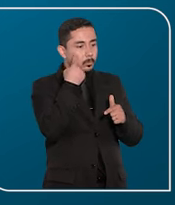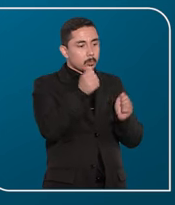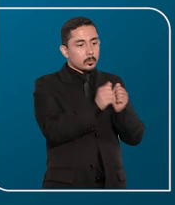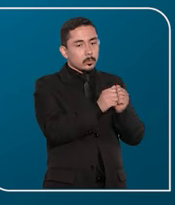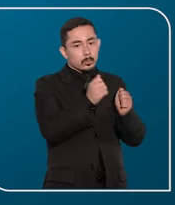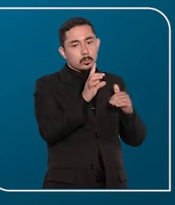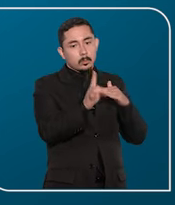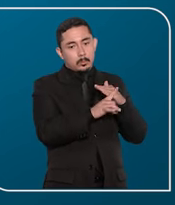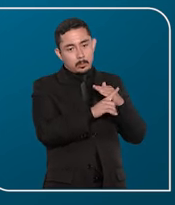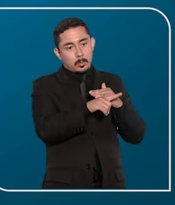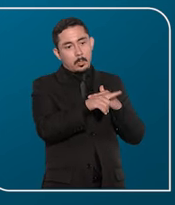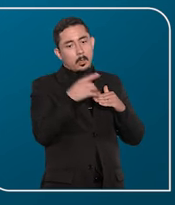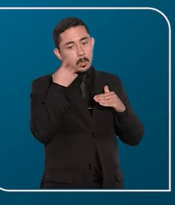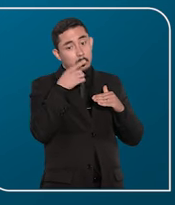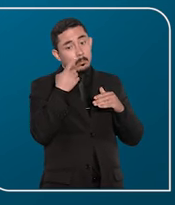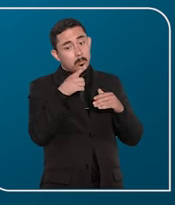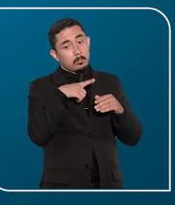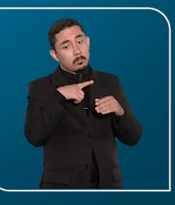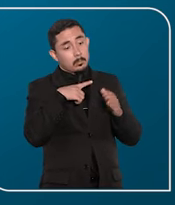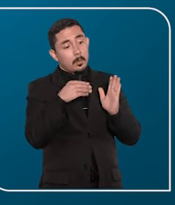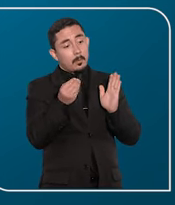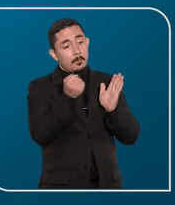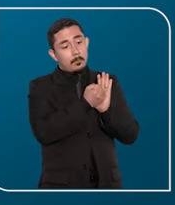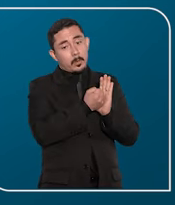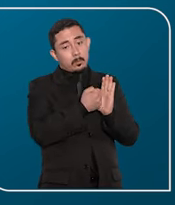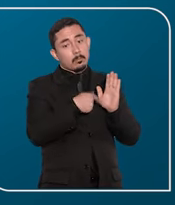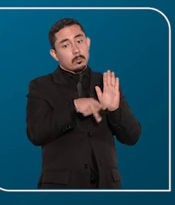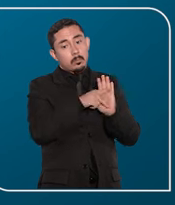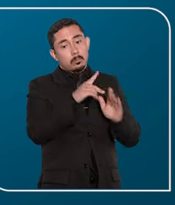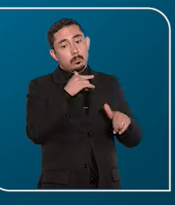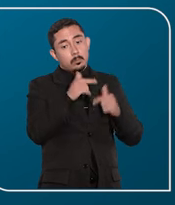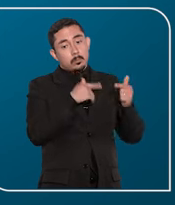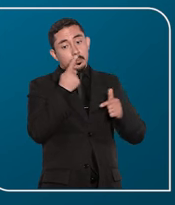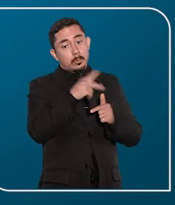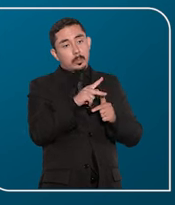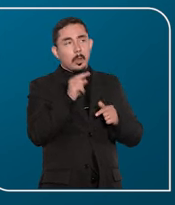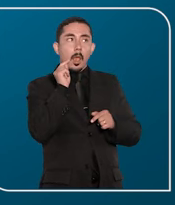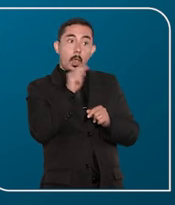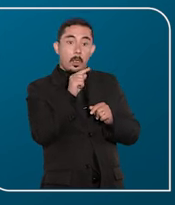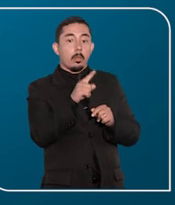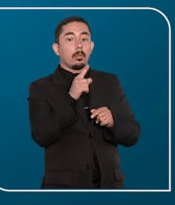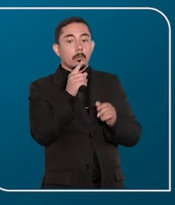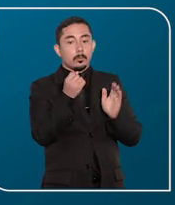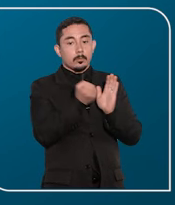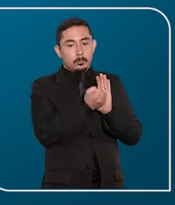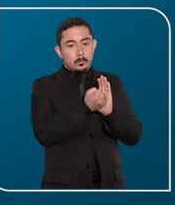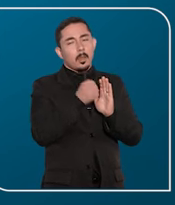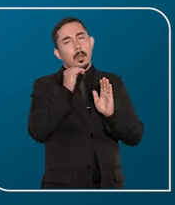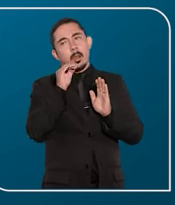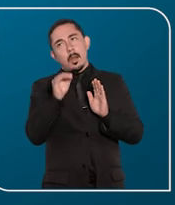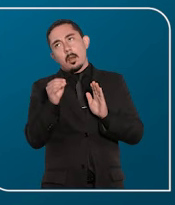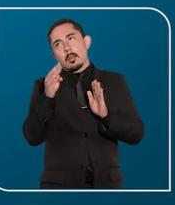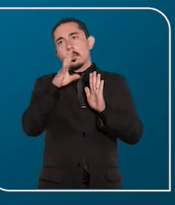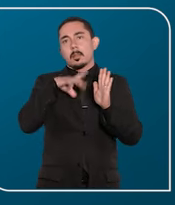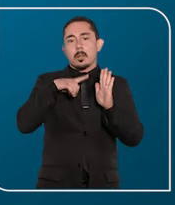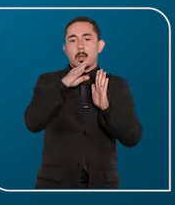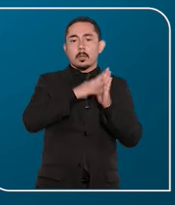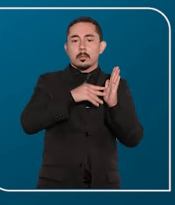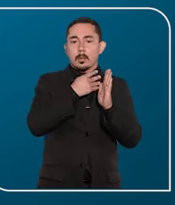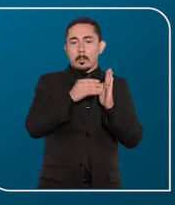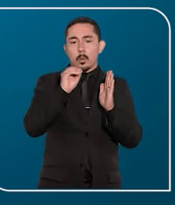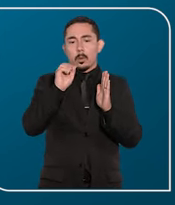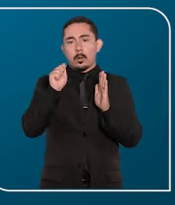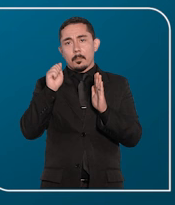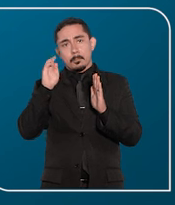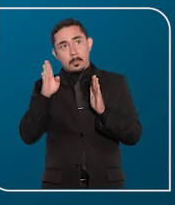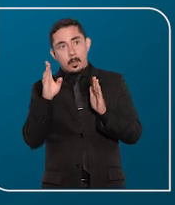a liberdade de fixar o valor do seu trabalho. Ele fixa. Mas tem a tabela da OAB. A tabela da OAB é um indicativo, nada